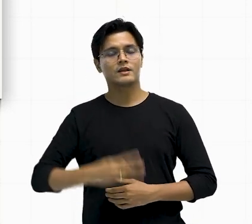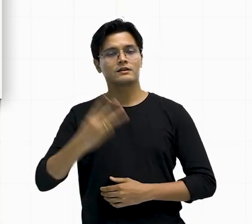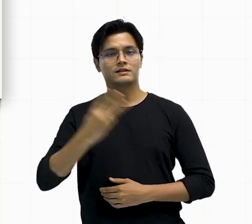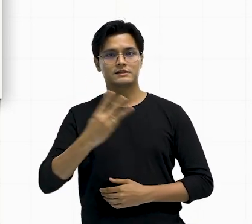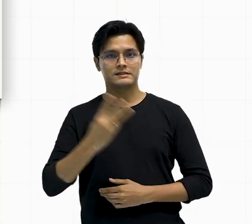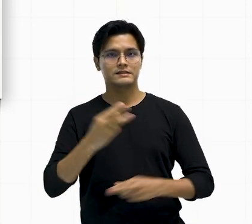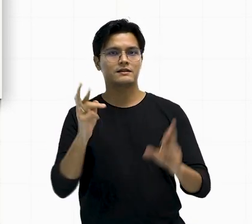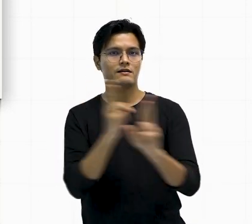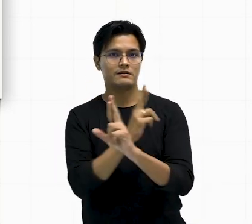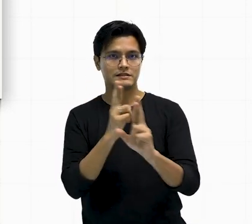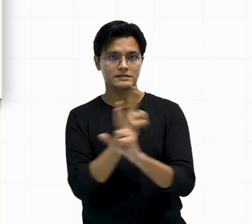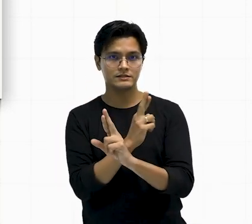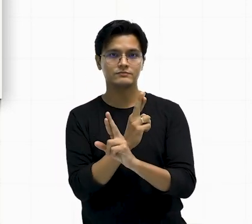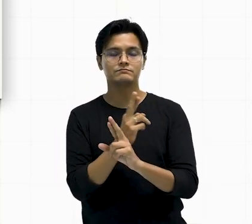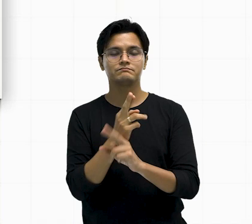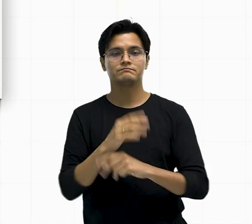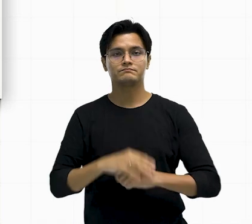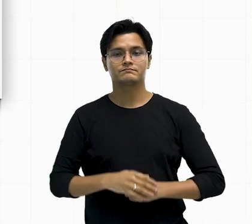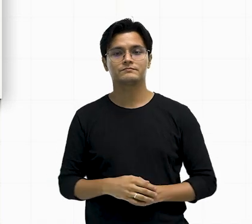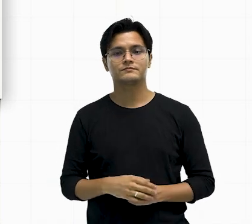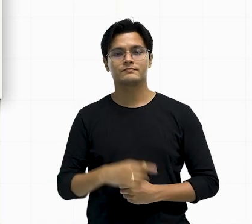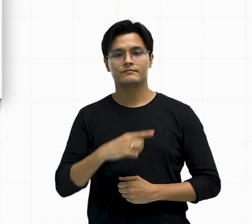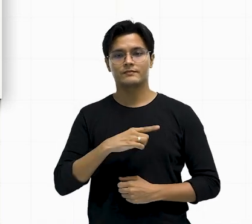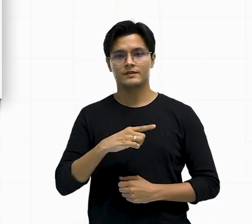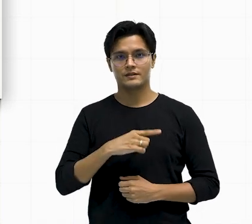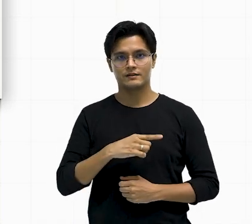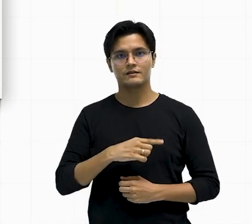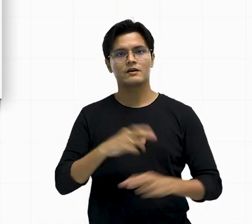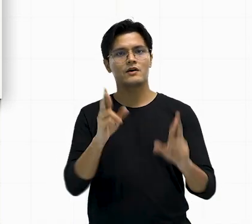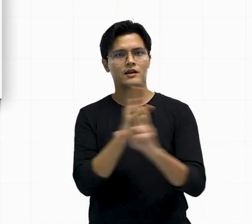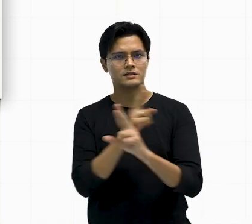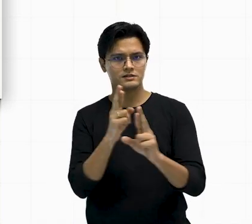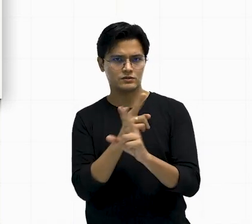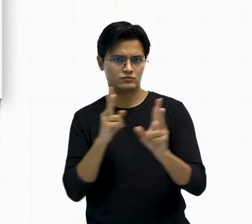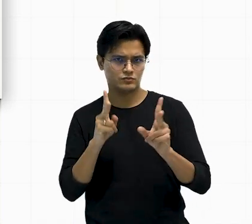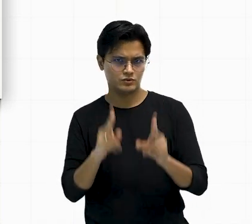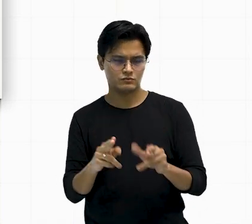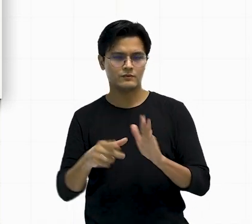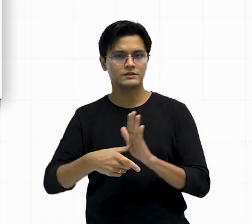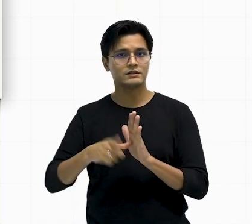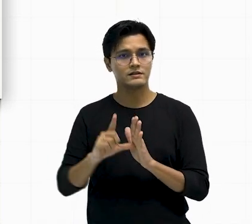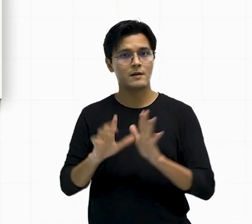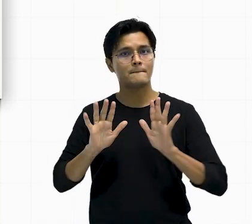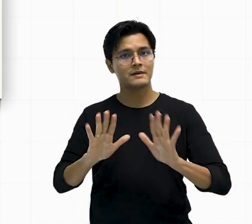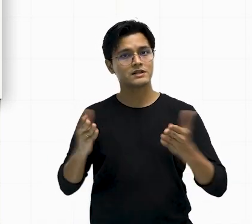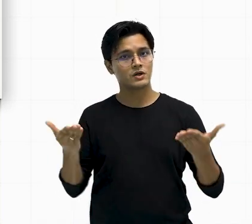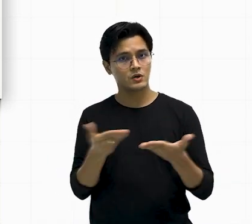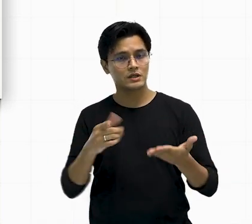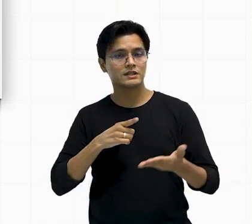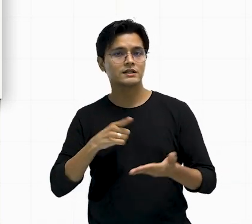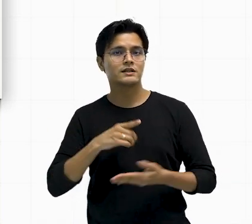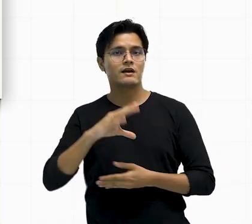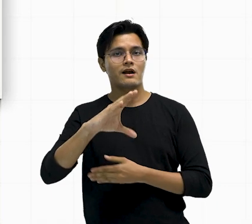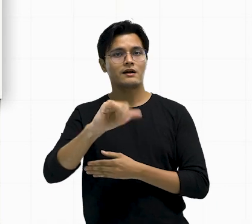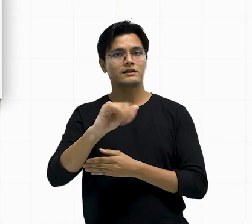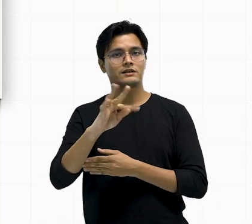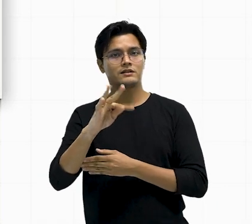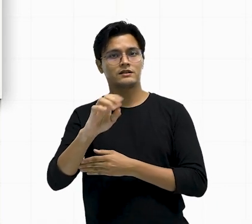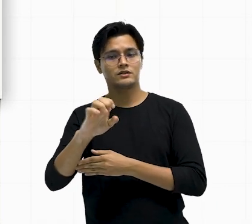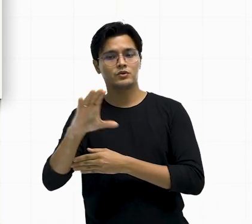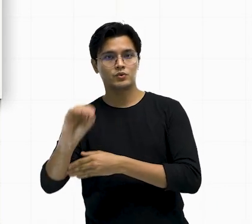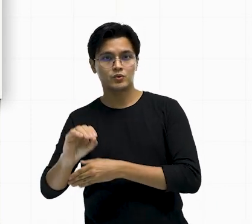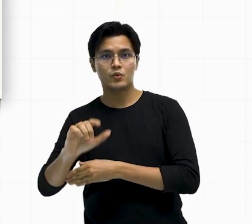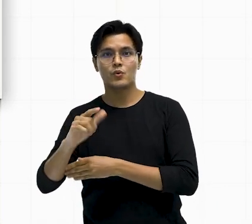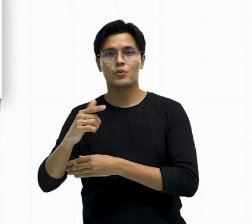Terceira relação, nós temos a mesma relação que a anterior, só que agora com outro cateto, mas o texto é